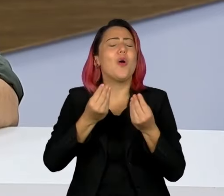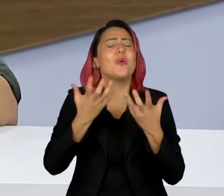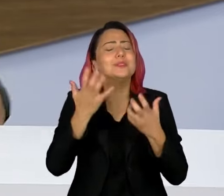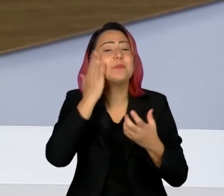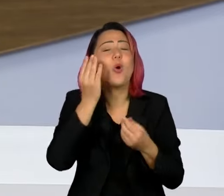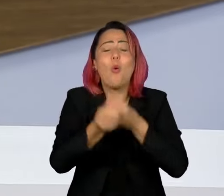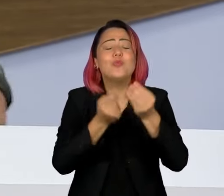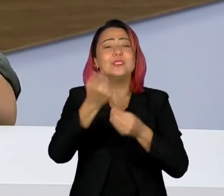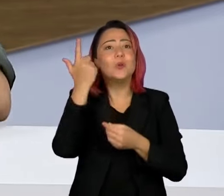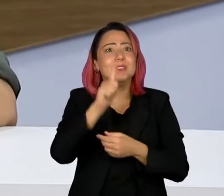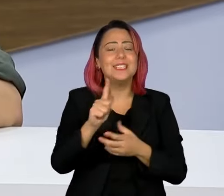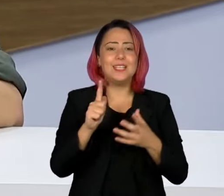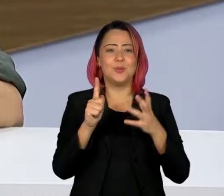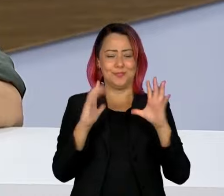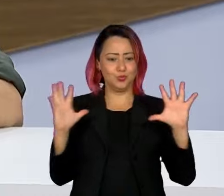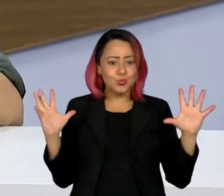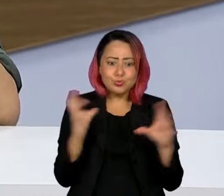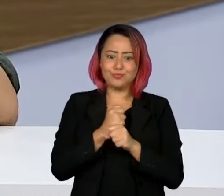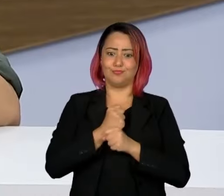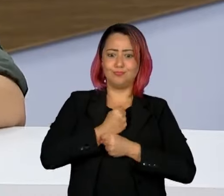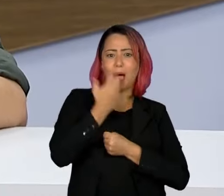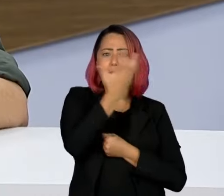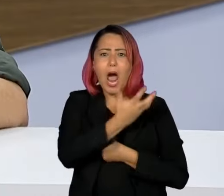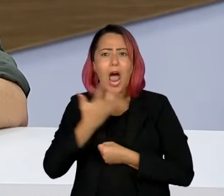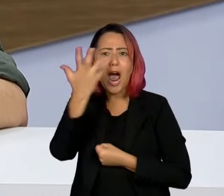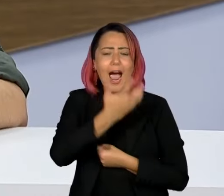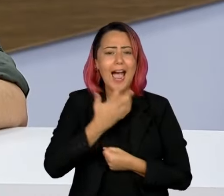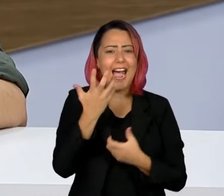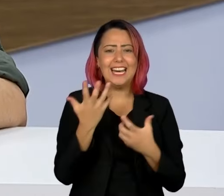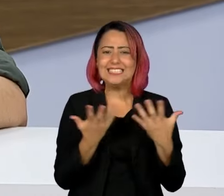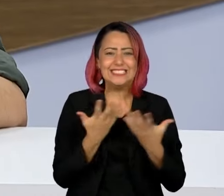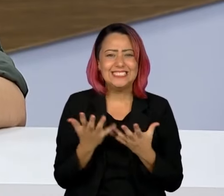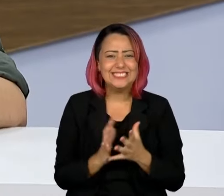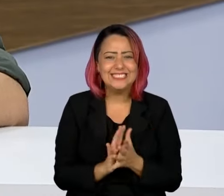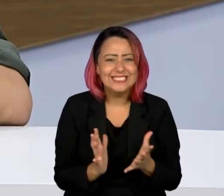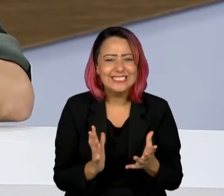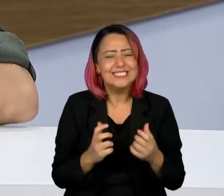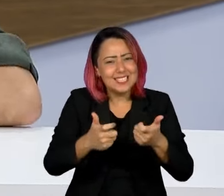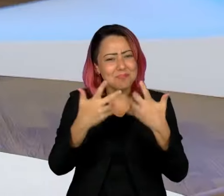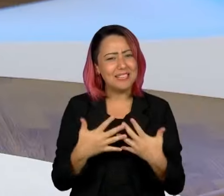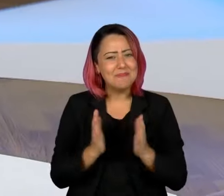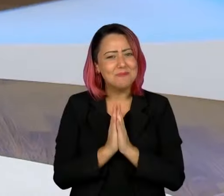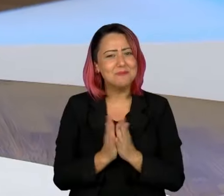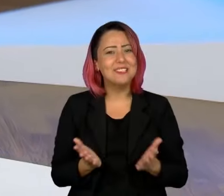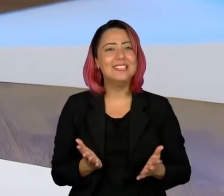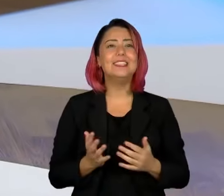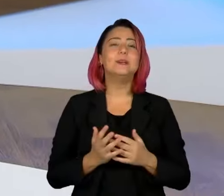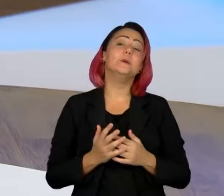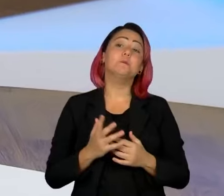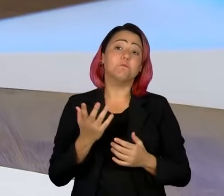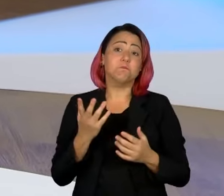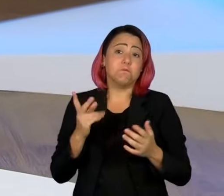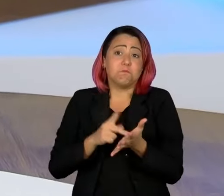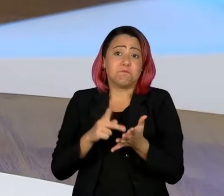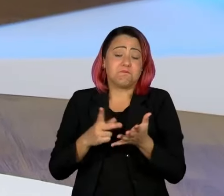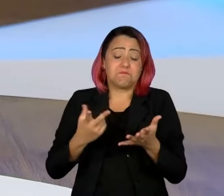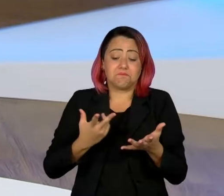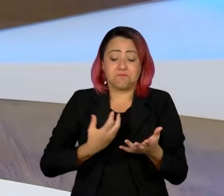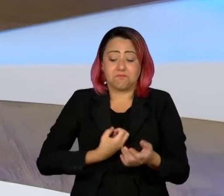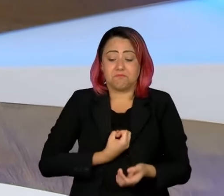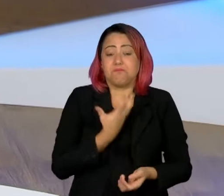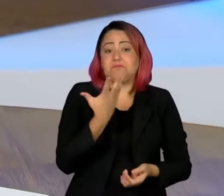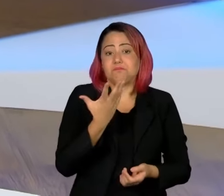resolver isso? É fazer assim e cantar de um jeito com uma dicção diferente ou como que foi? Isso surgiu muito espontaneamente na